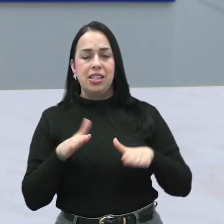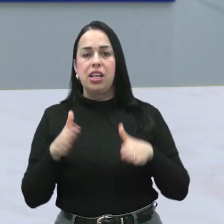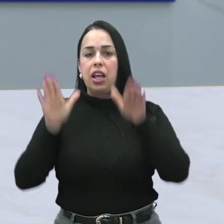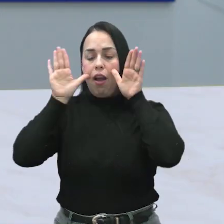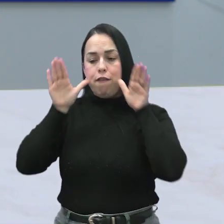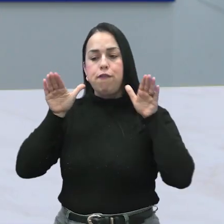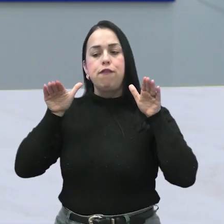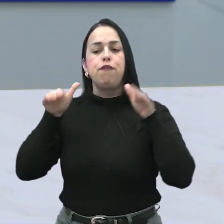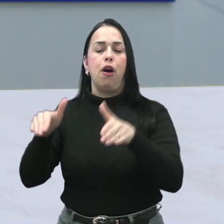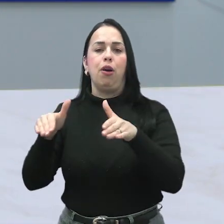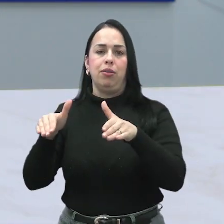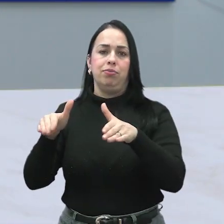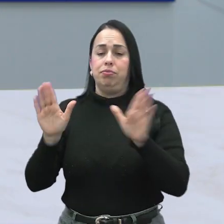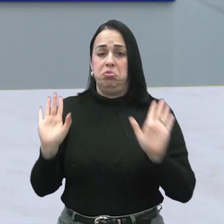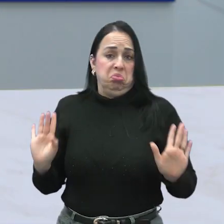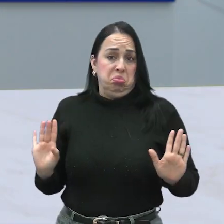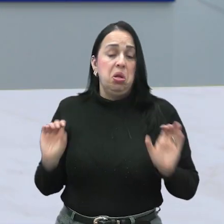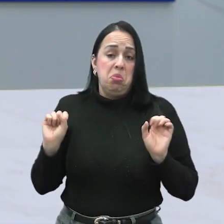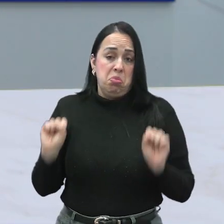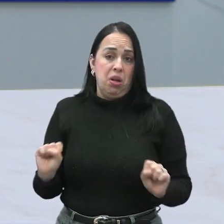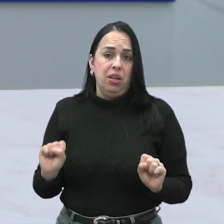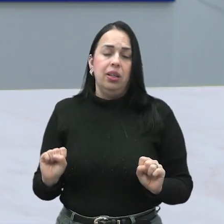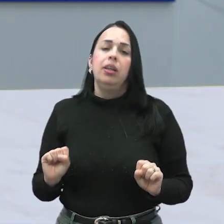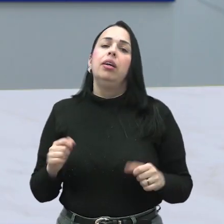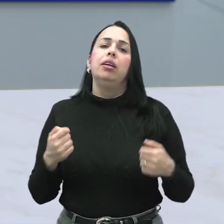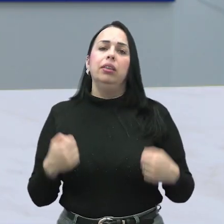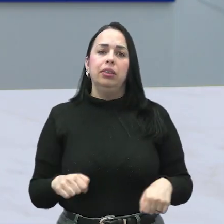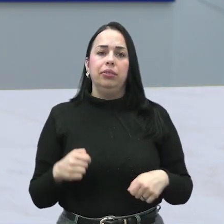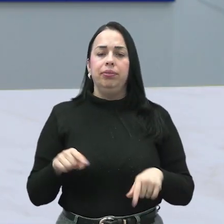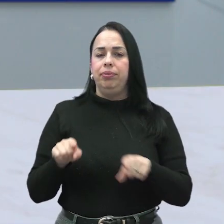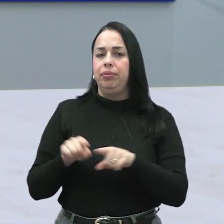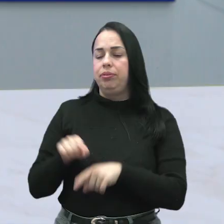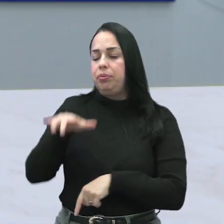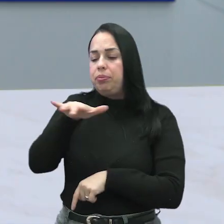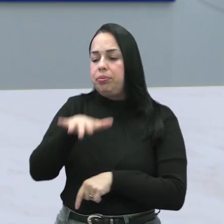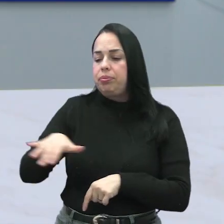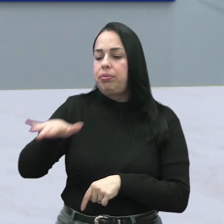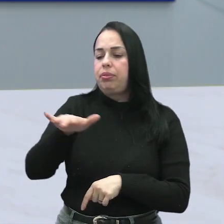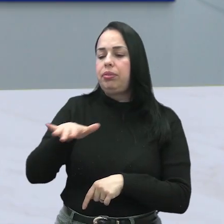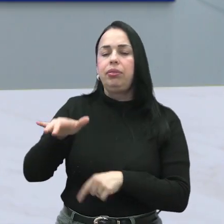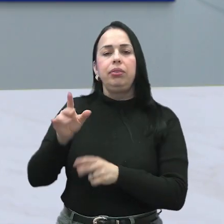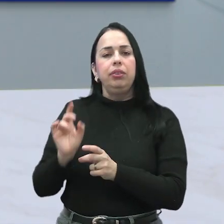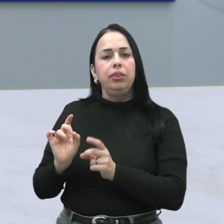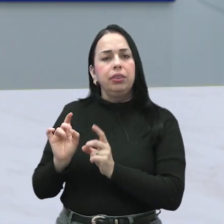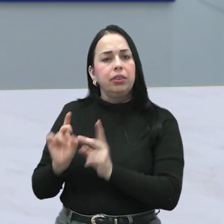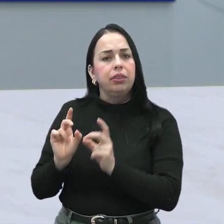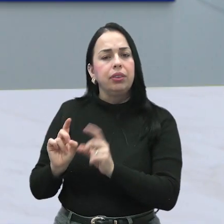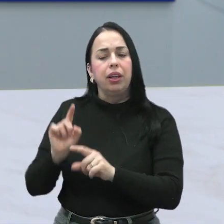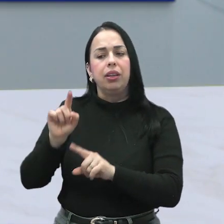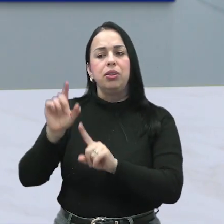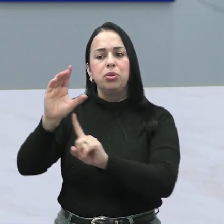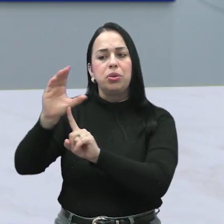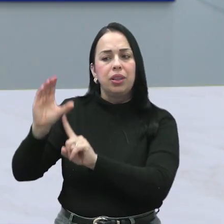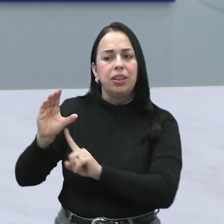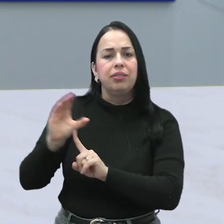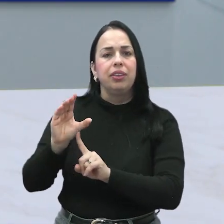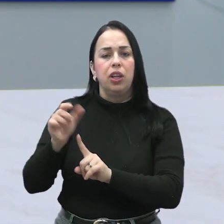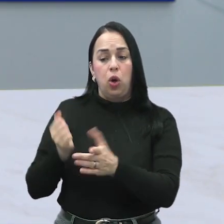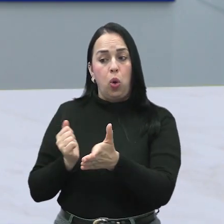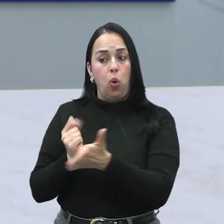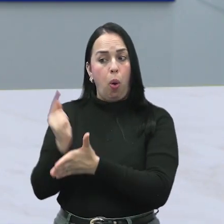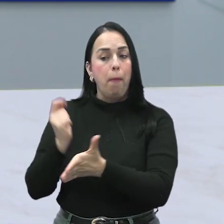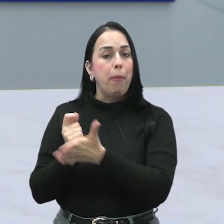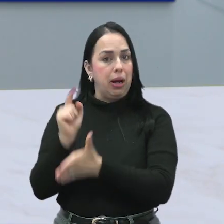ser exclusivamente virtual. Então entenda se o seu mercado, o que você oferece e o seu